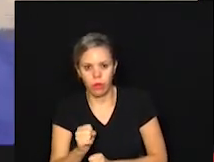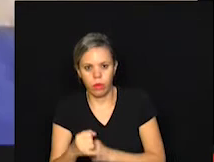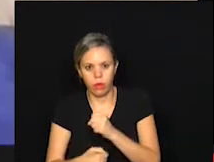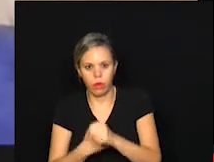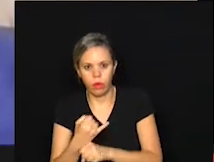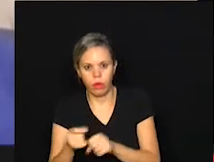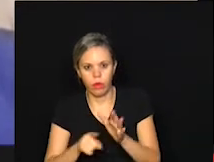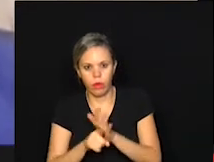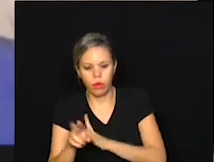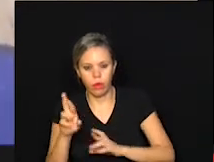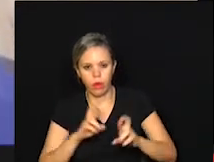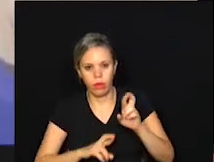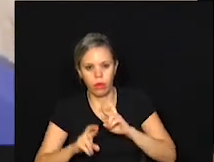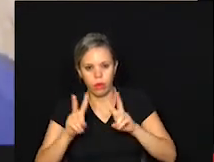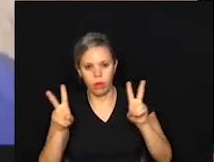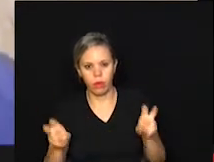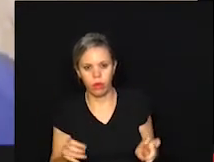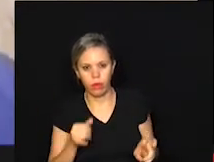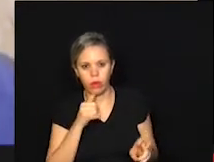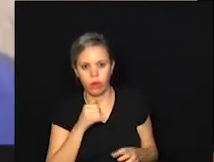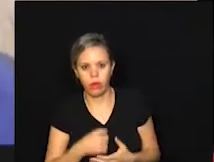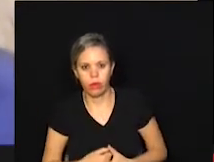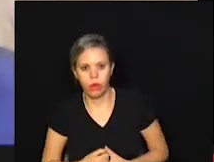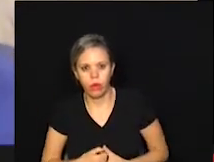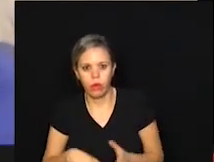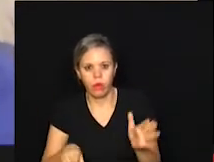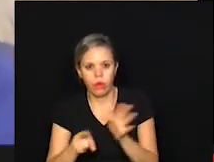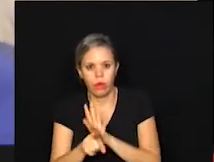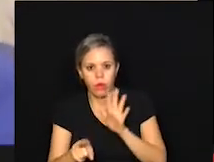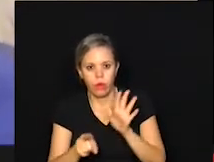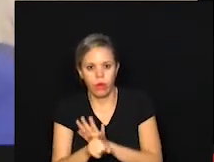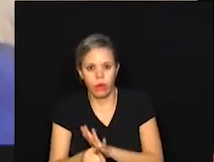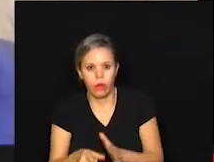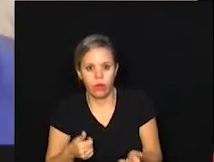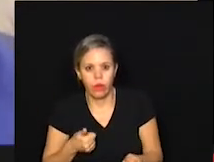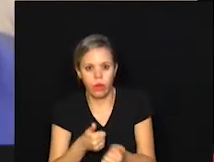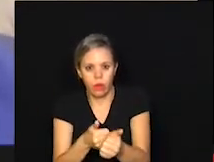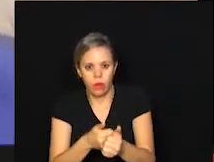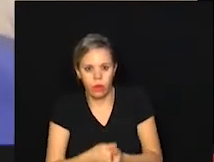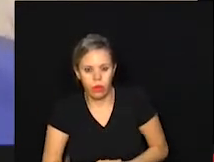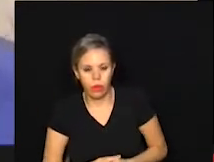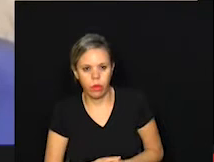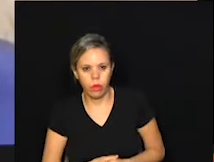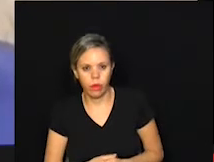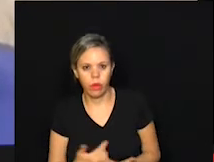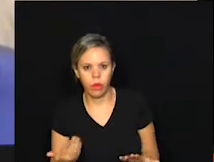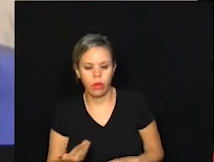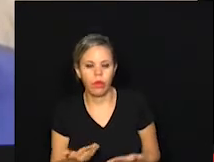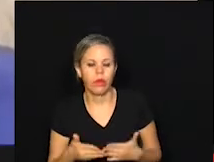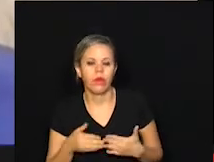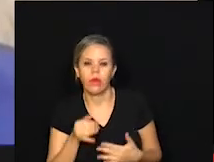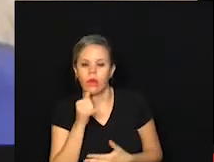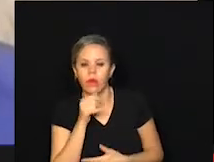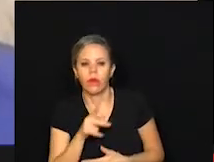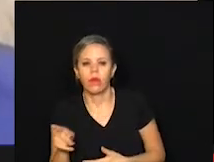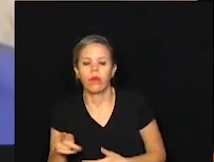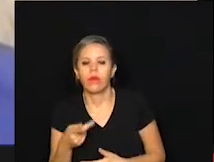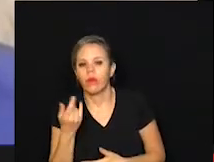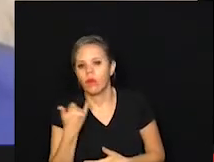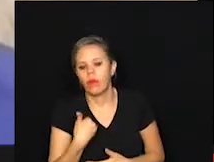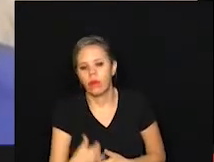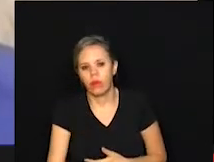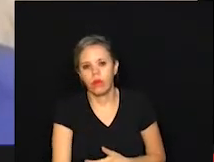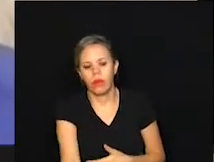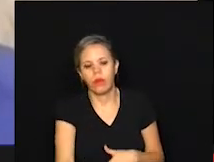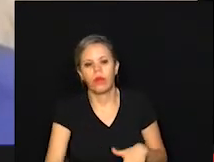para verificar. Em relação a essa pergunta, eu acompanhei. Agora, por gentileza, presidenta, me diga